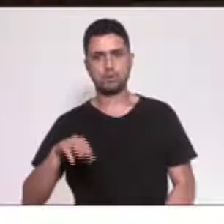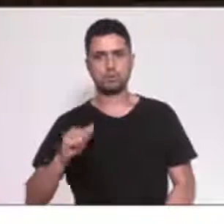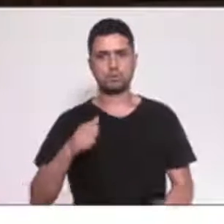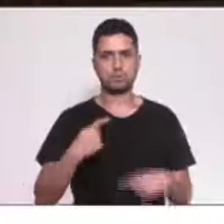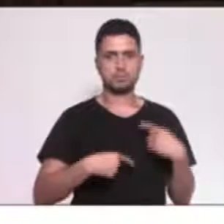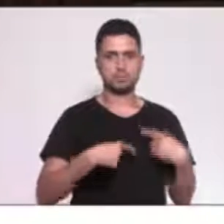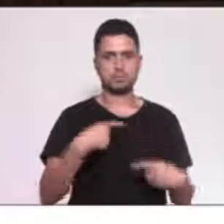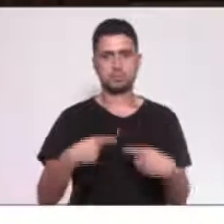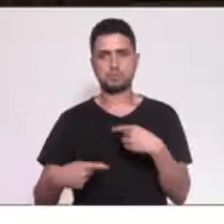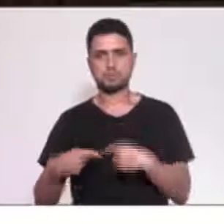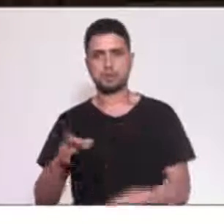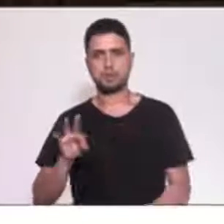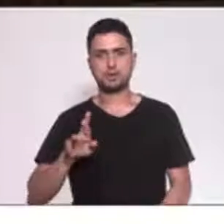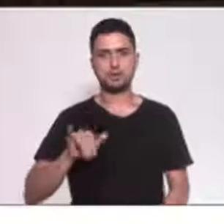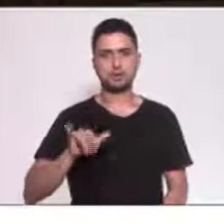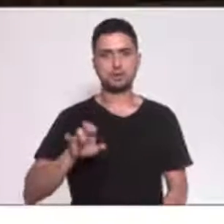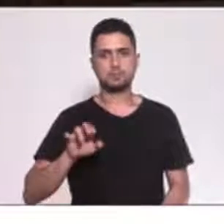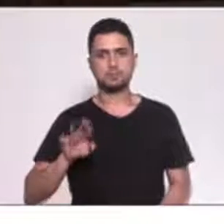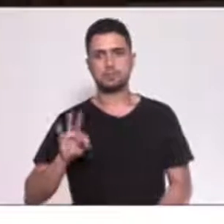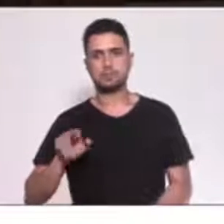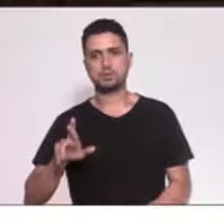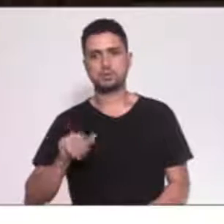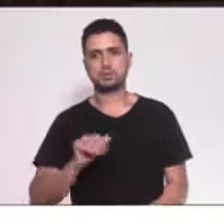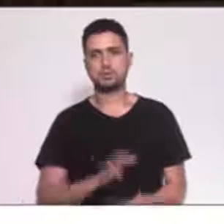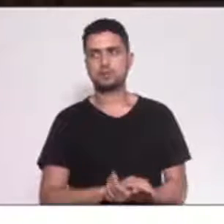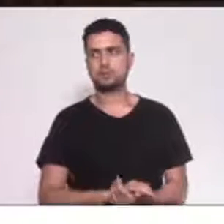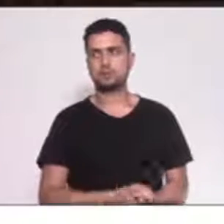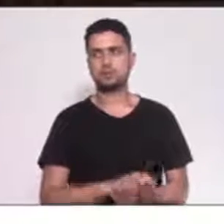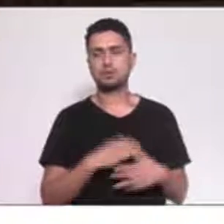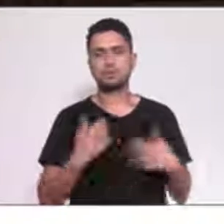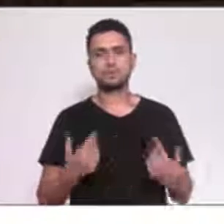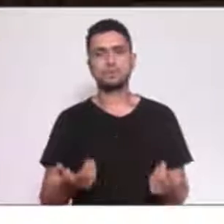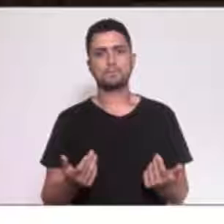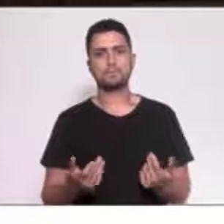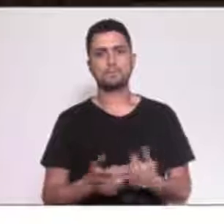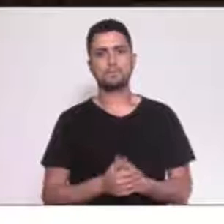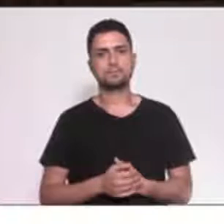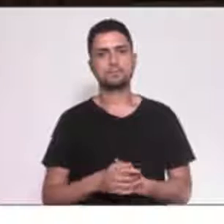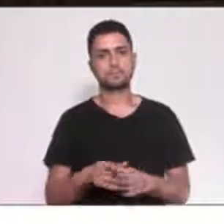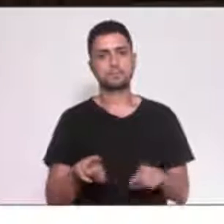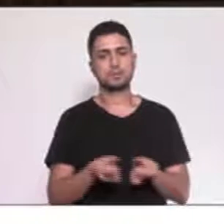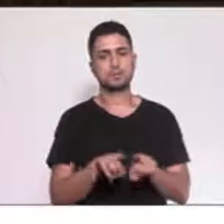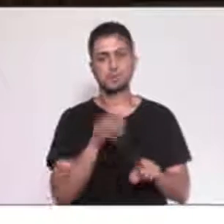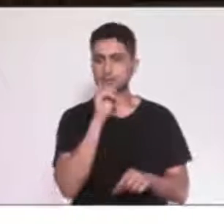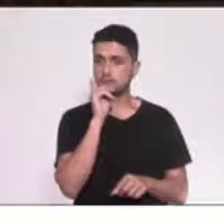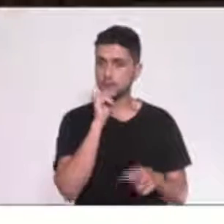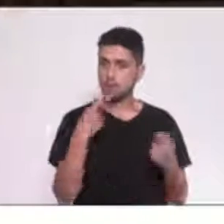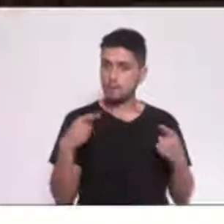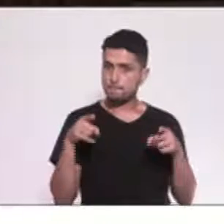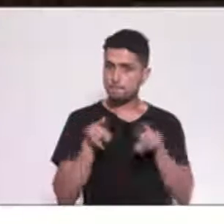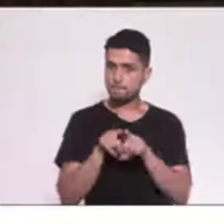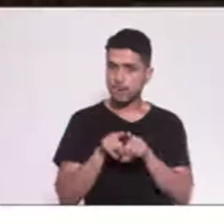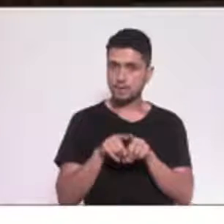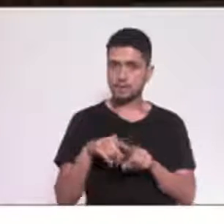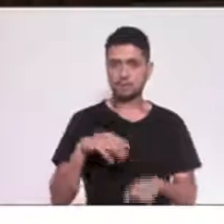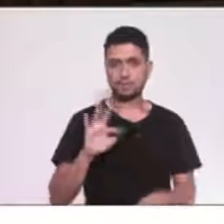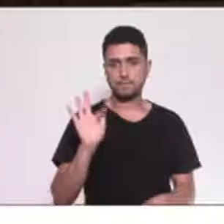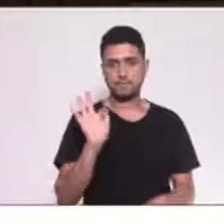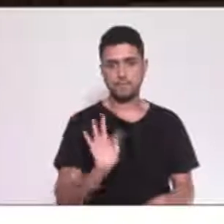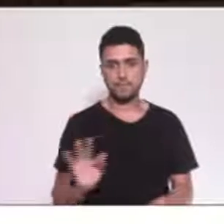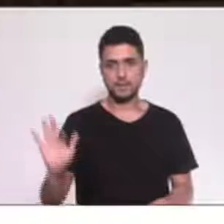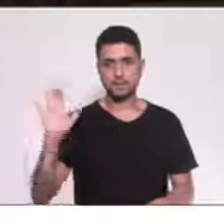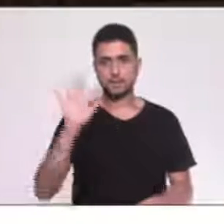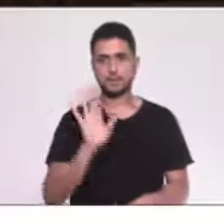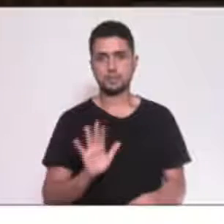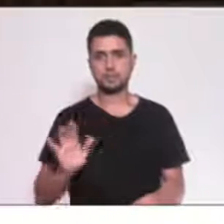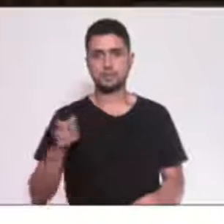elementos gravíssimos. Por exemplo, a questão relacionada ao Pacto Federativo. Nós vamos continuar com este